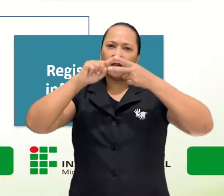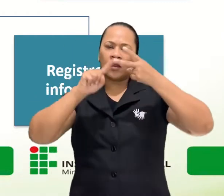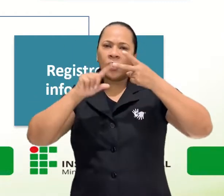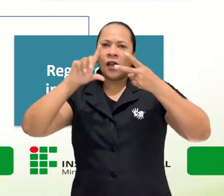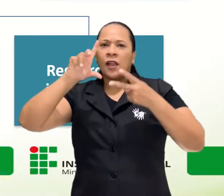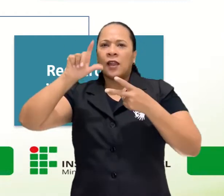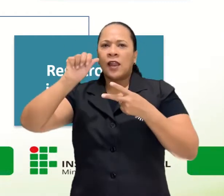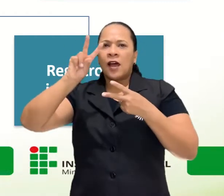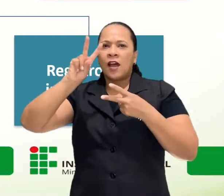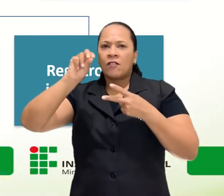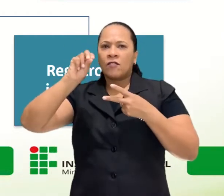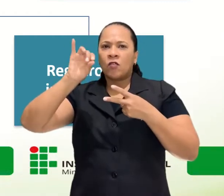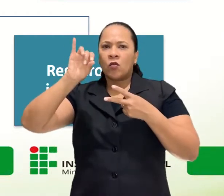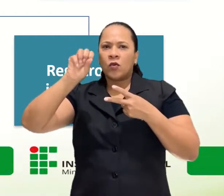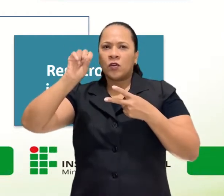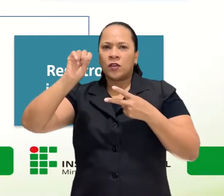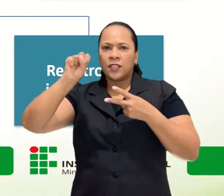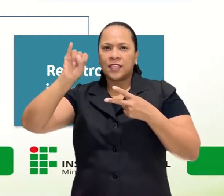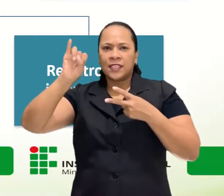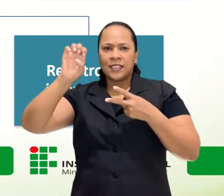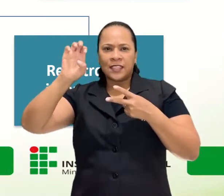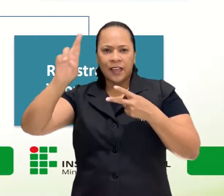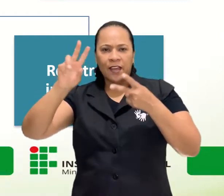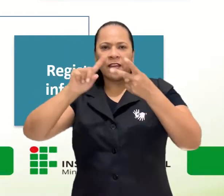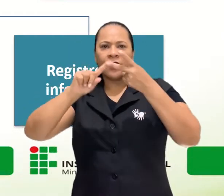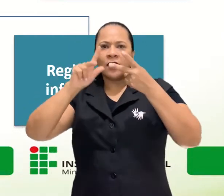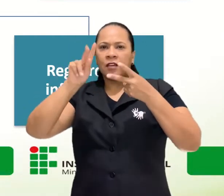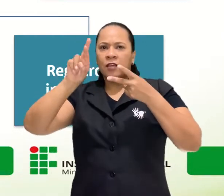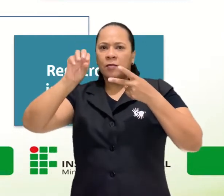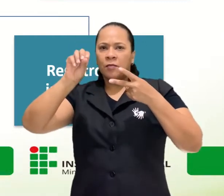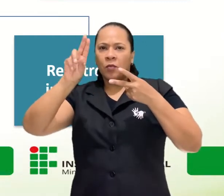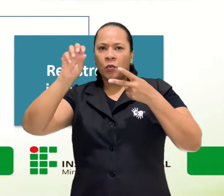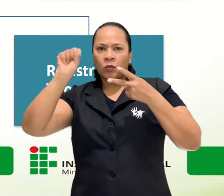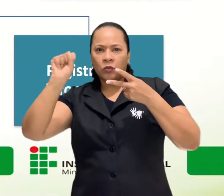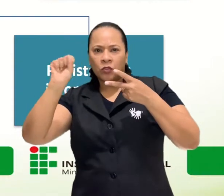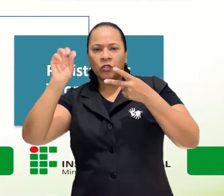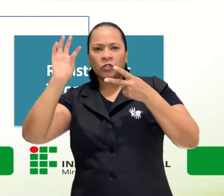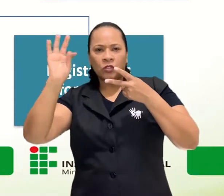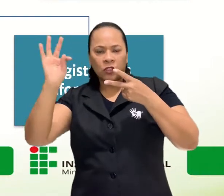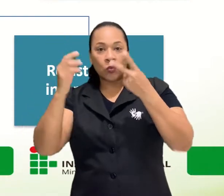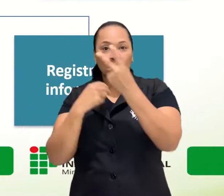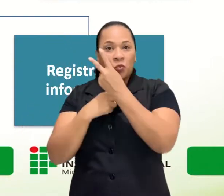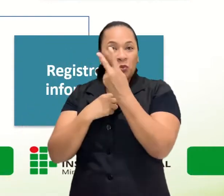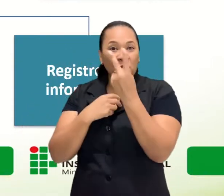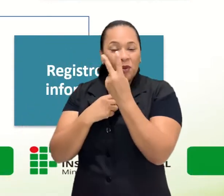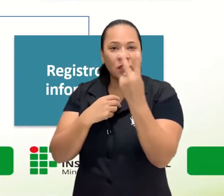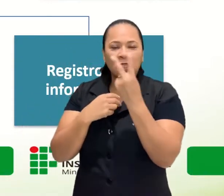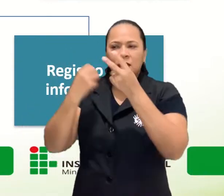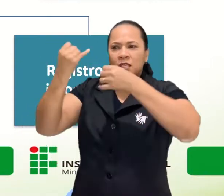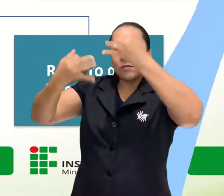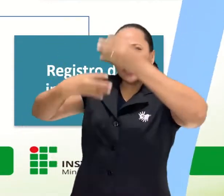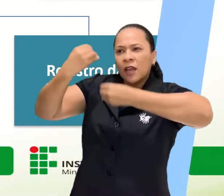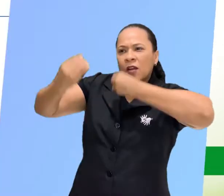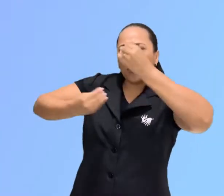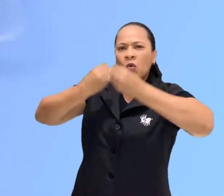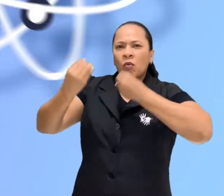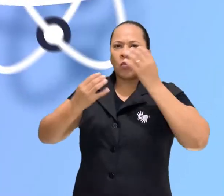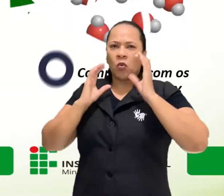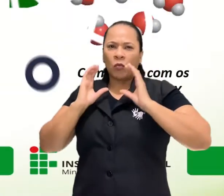e a lei de Proust, para explicar as reações químicas, assim como o comportamento das